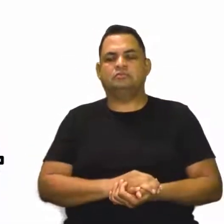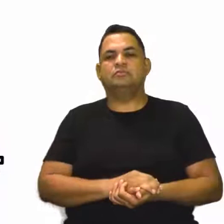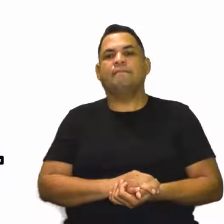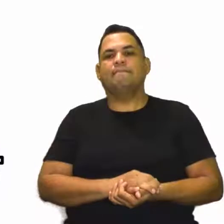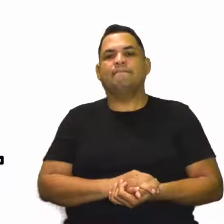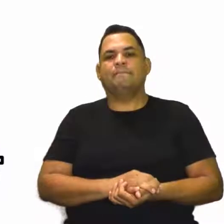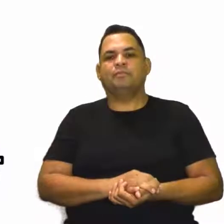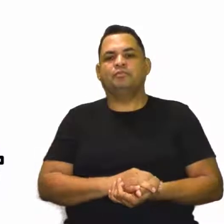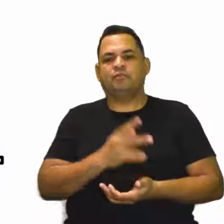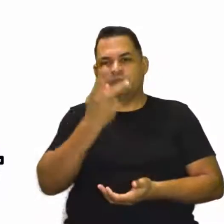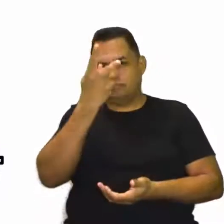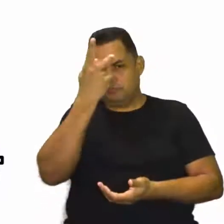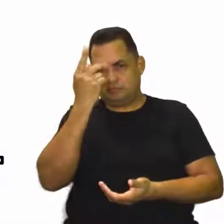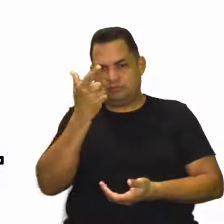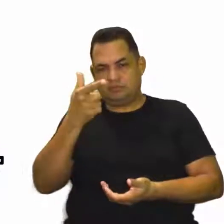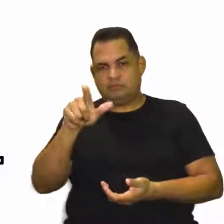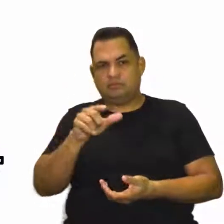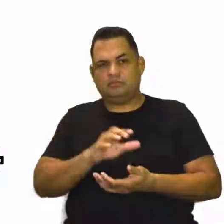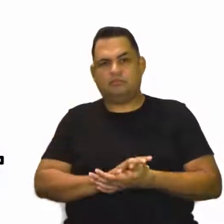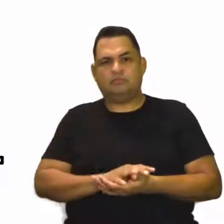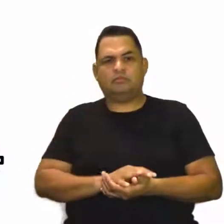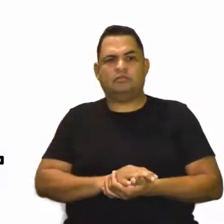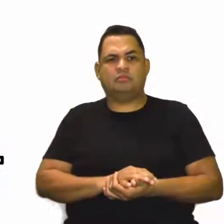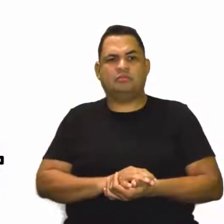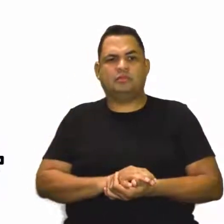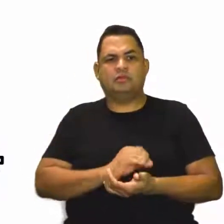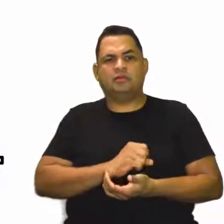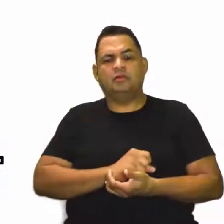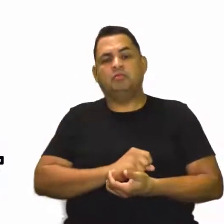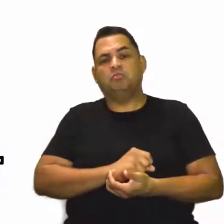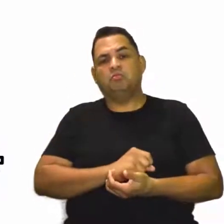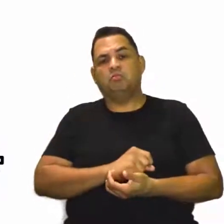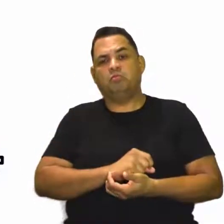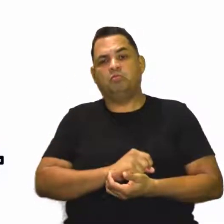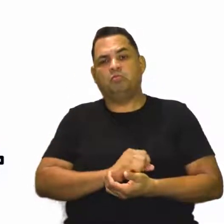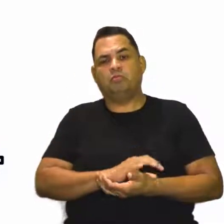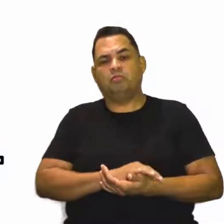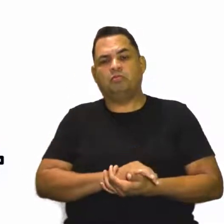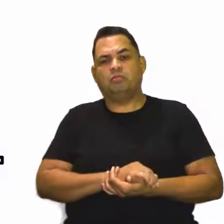aliás, a pessoa consegue aí aumentar a quantidade